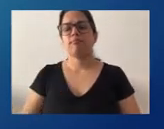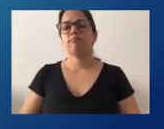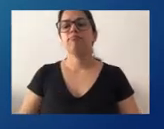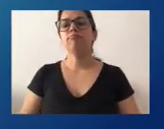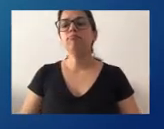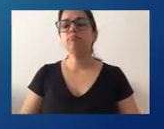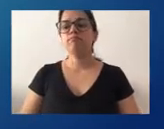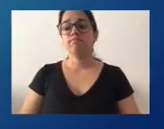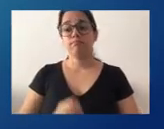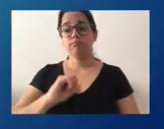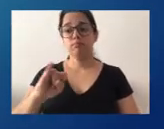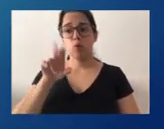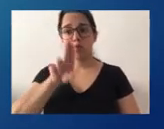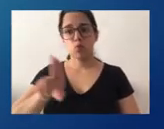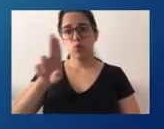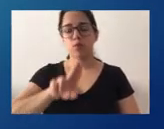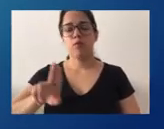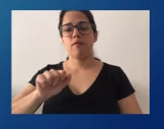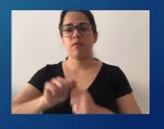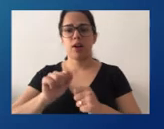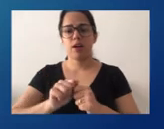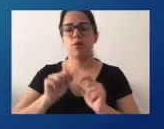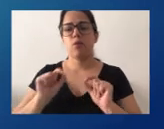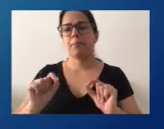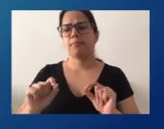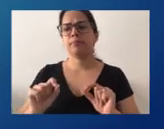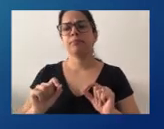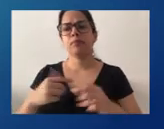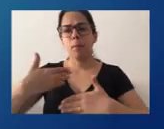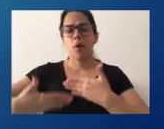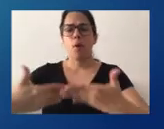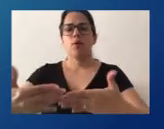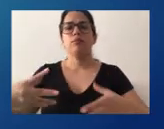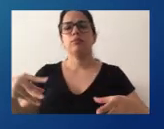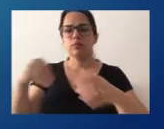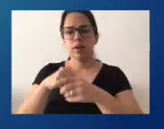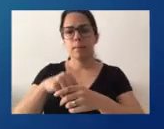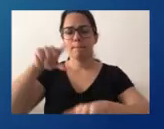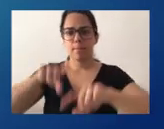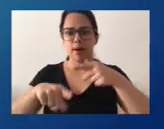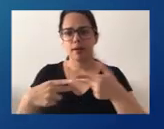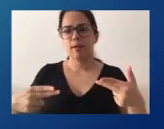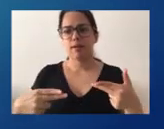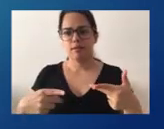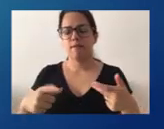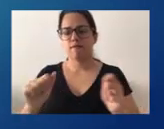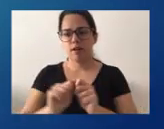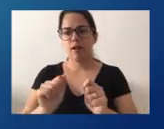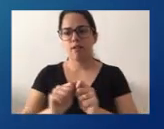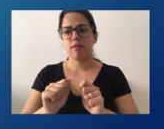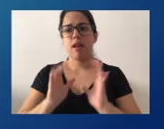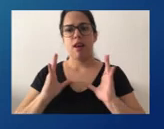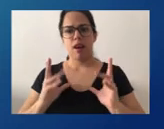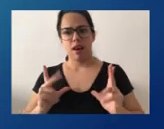se fazer, né, se realizar os procedimentos dentro desse equipamento de capela de fluxo laminar, a limpeza prévia